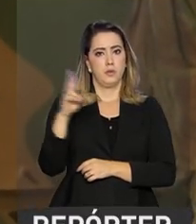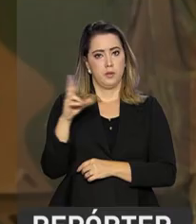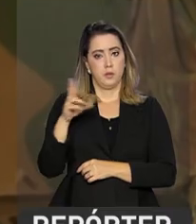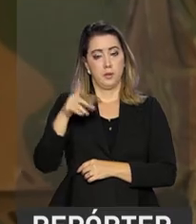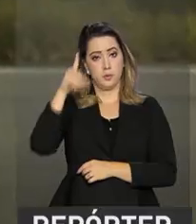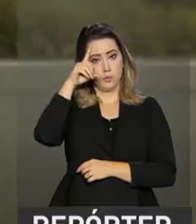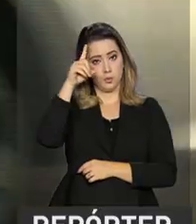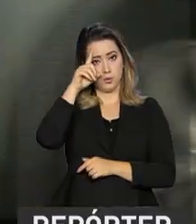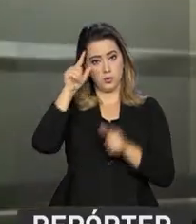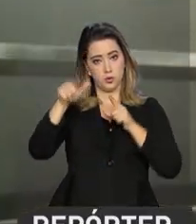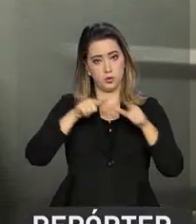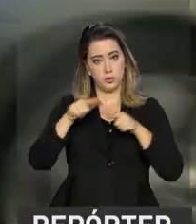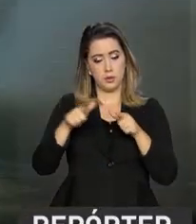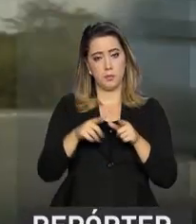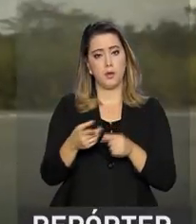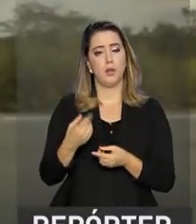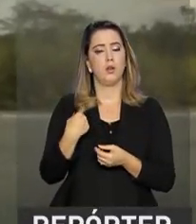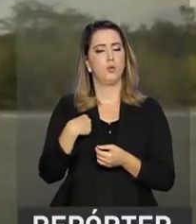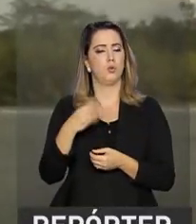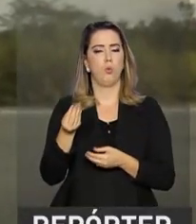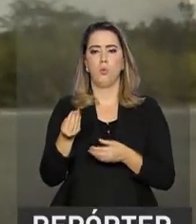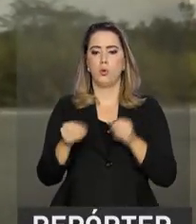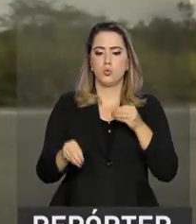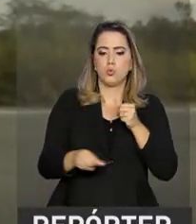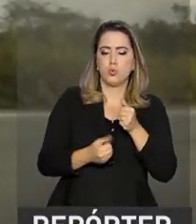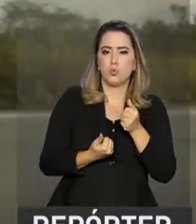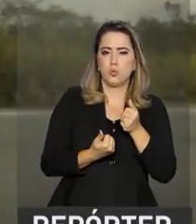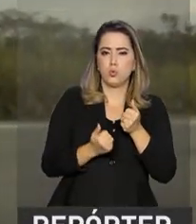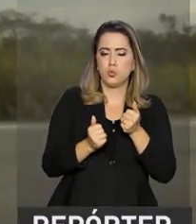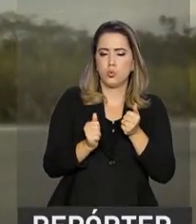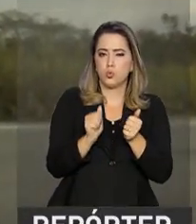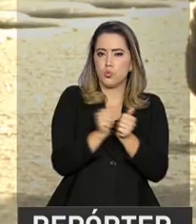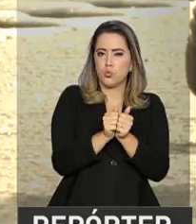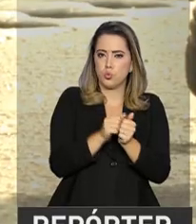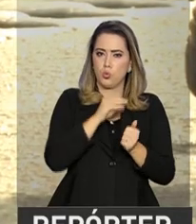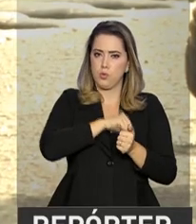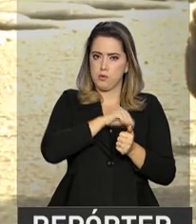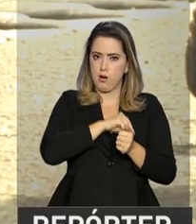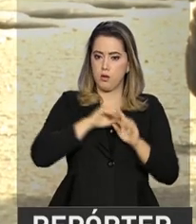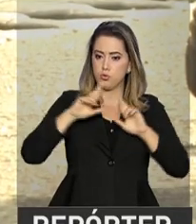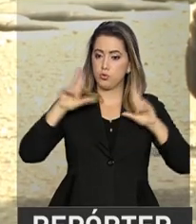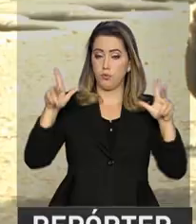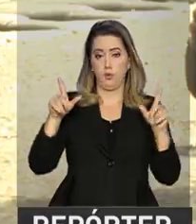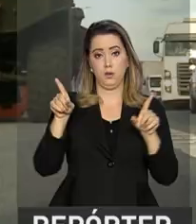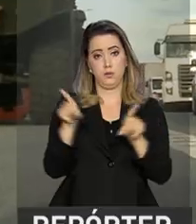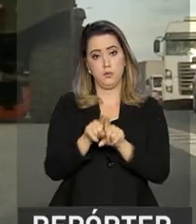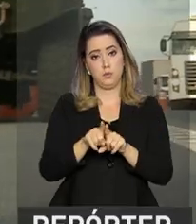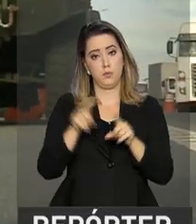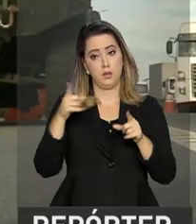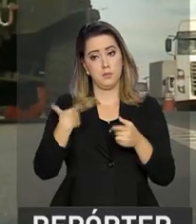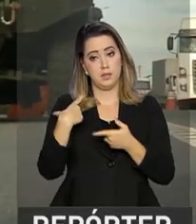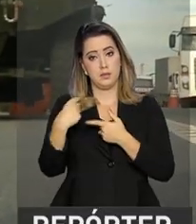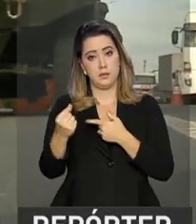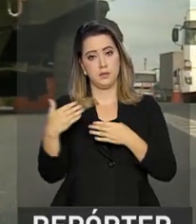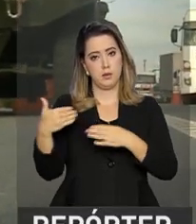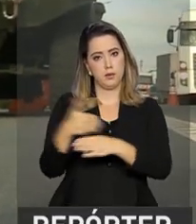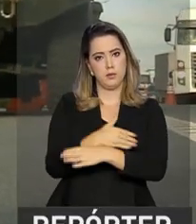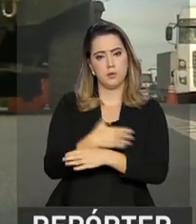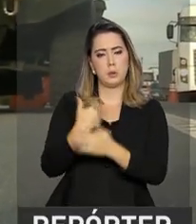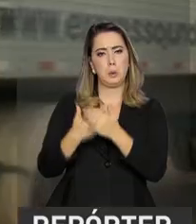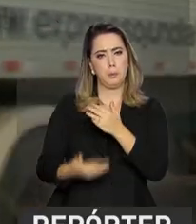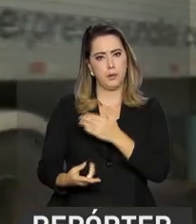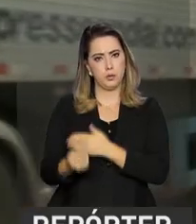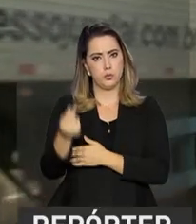dia de trabalho efetivo e não será incorporada ao salário. Caso o policial deixe de atuar na zona de fronteira, ele perde o direito